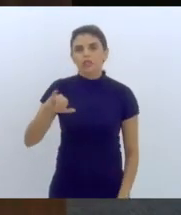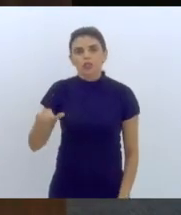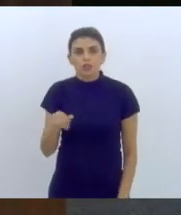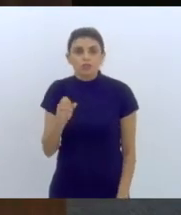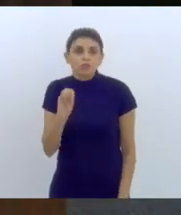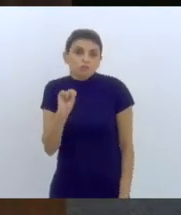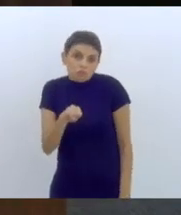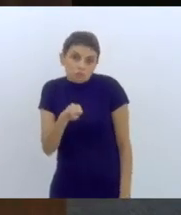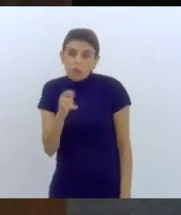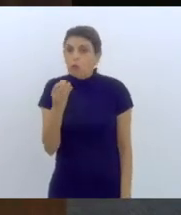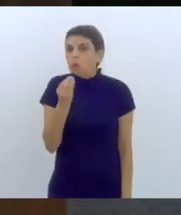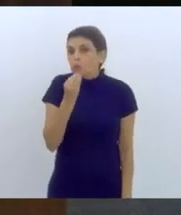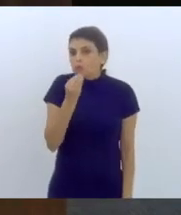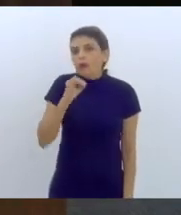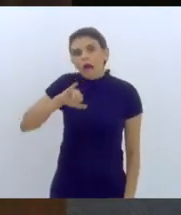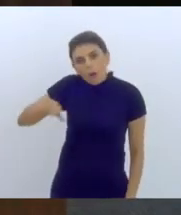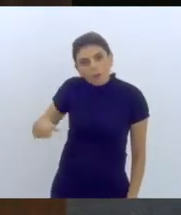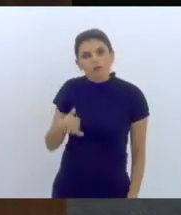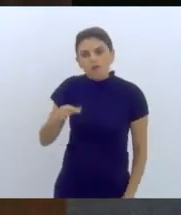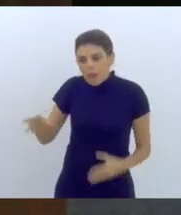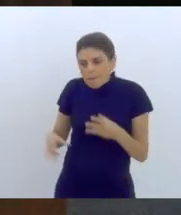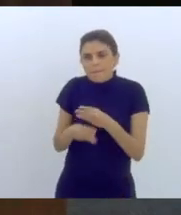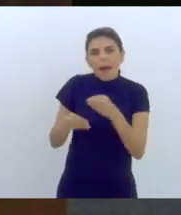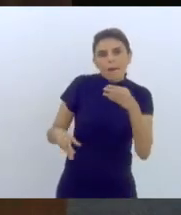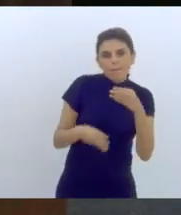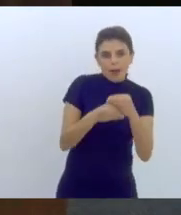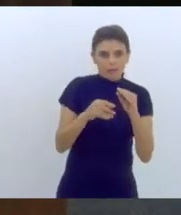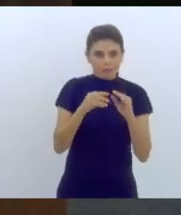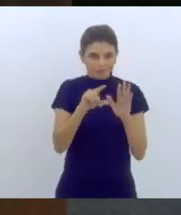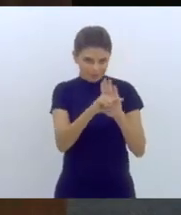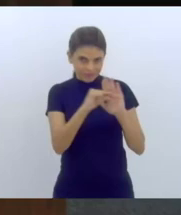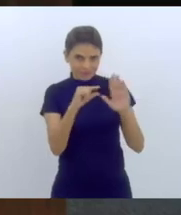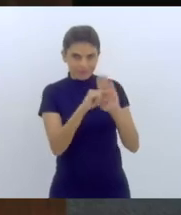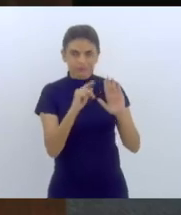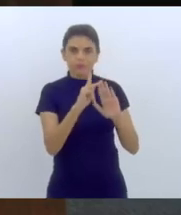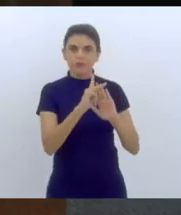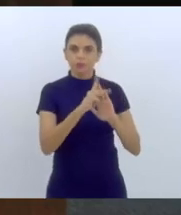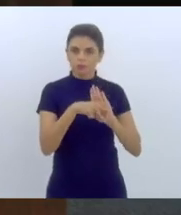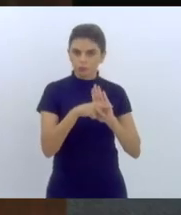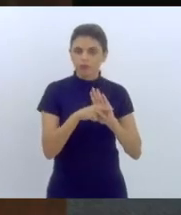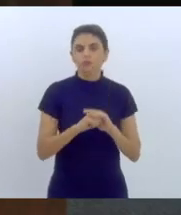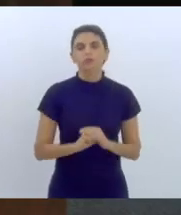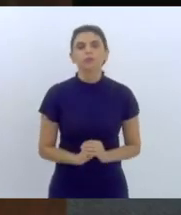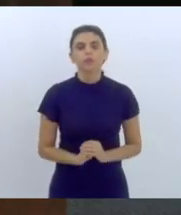possível, aproveitando com emendas os projetos. O que